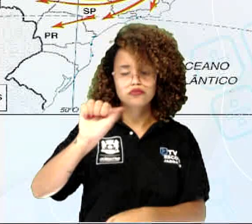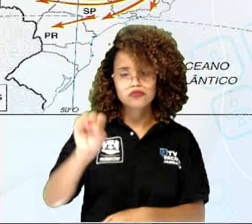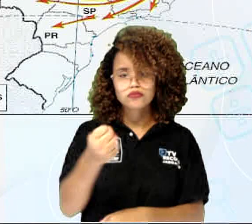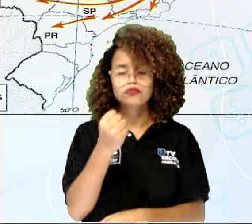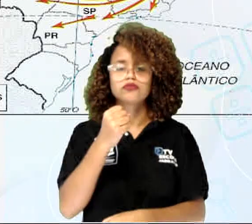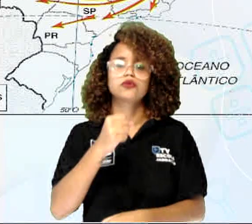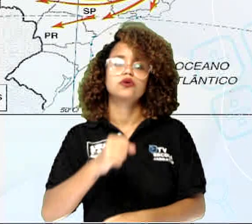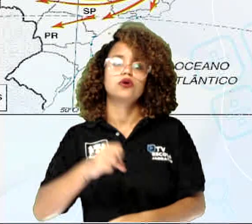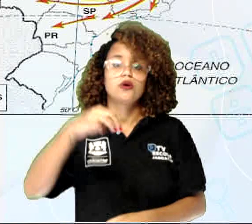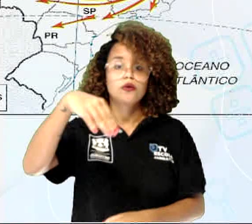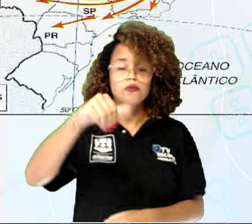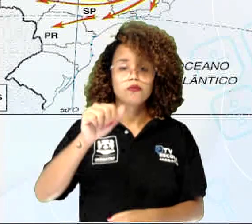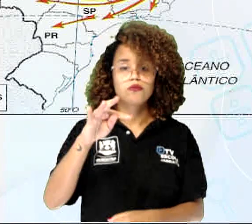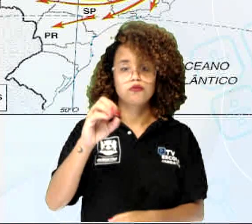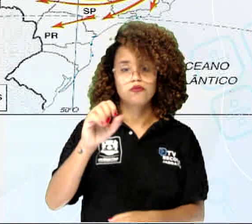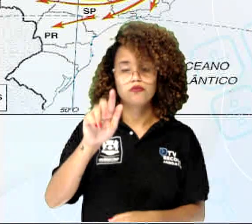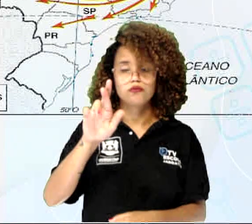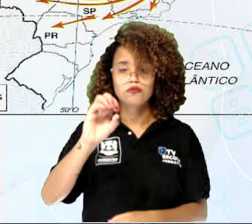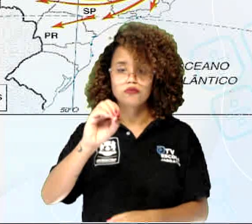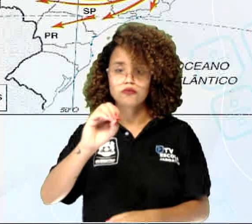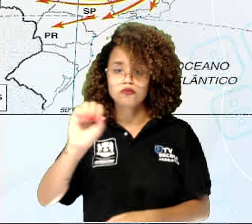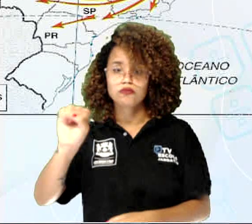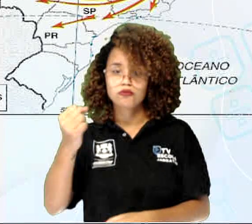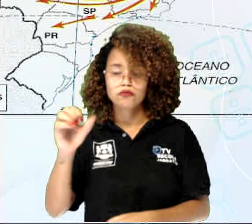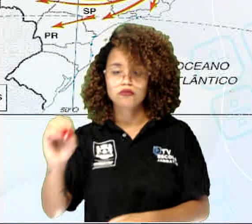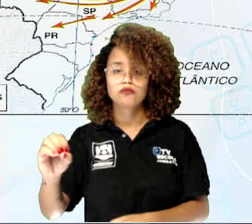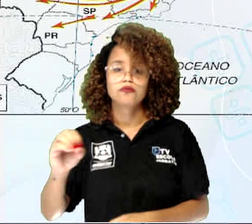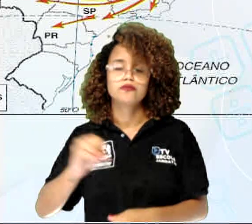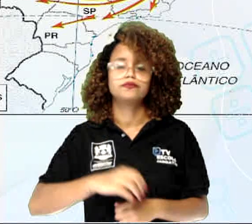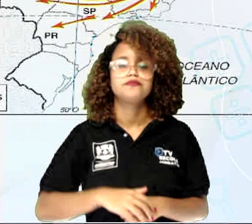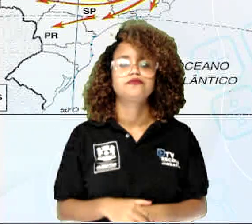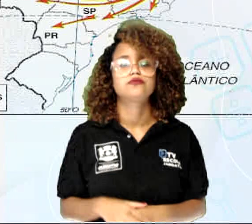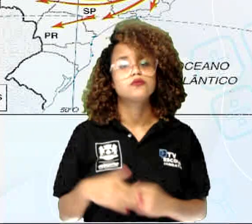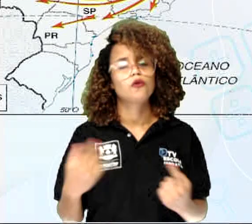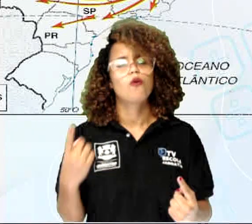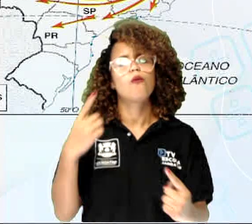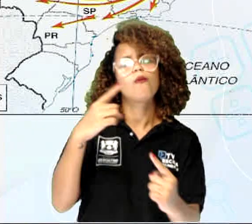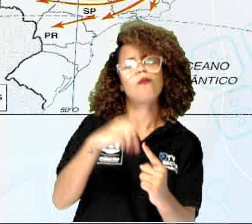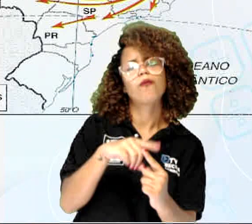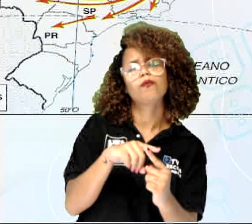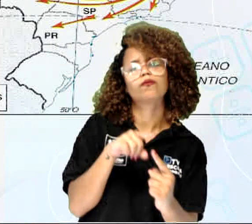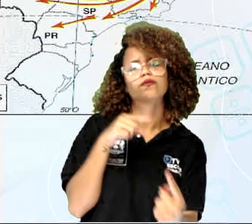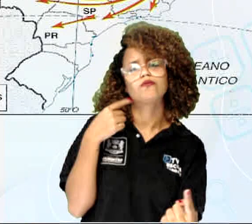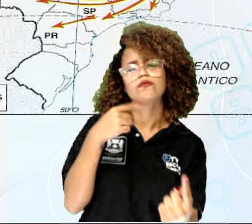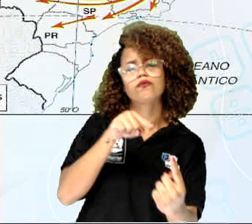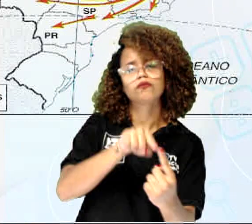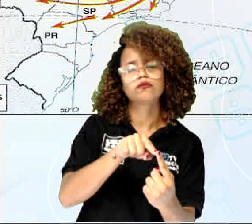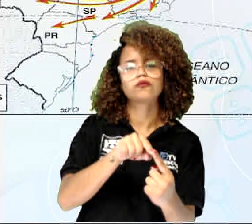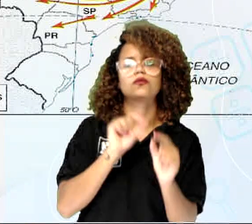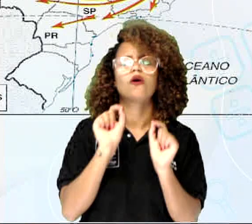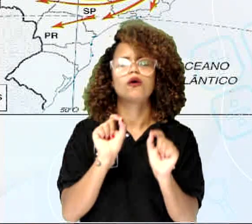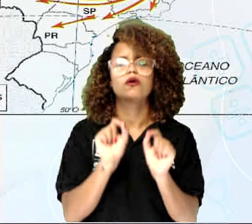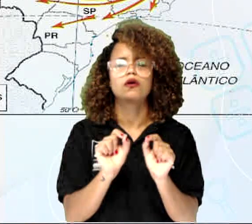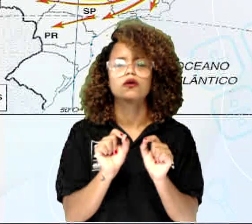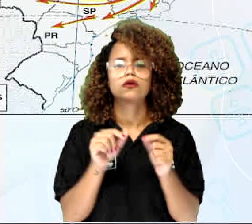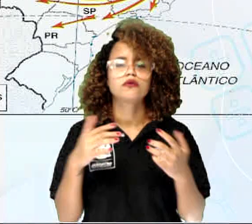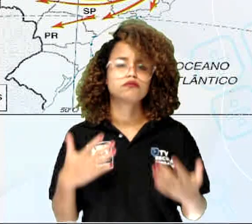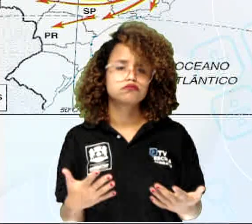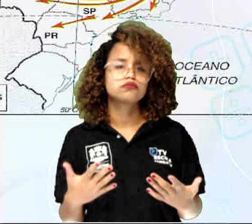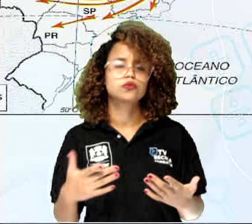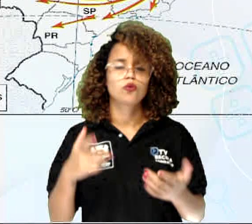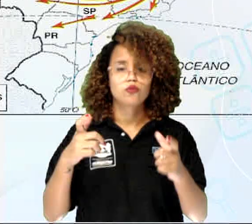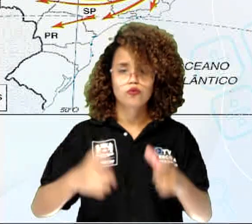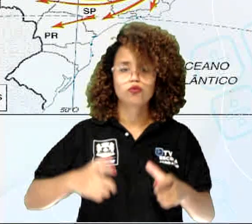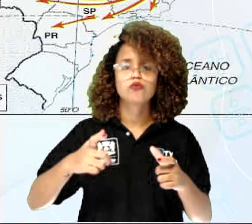Mato Grosso do Sul. E a causa dessas migrações para a região central, para as regiões